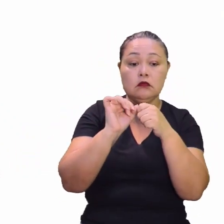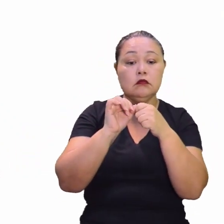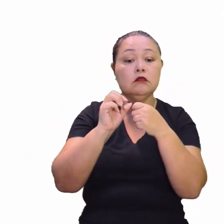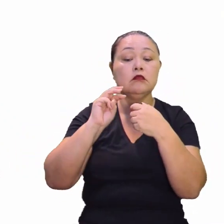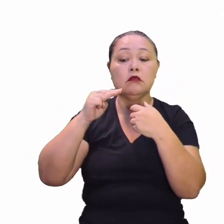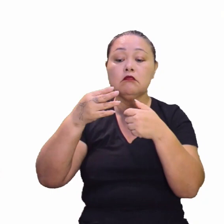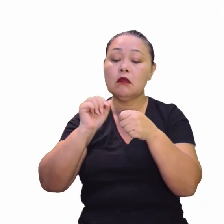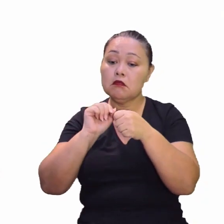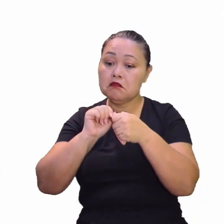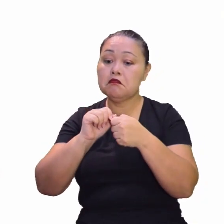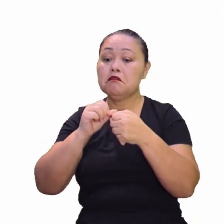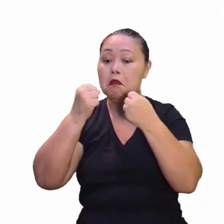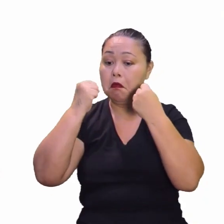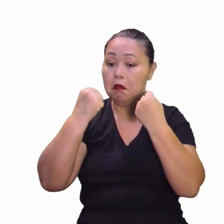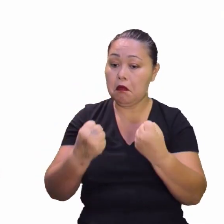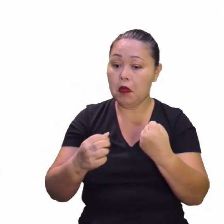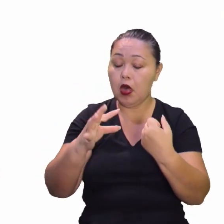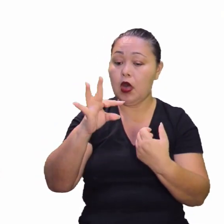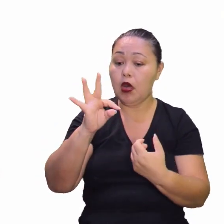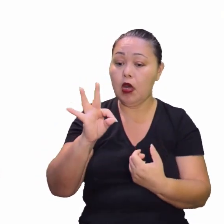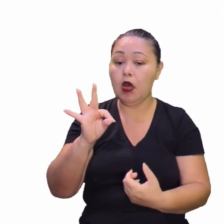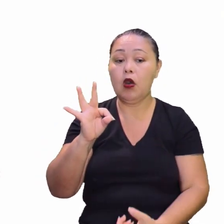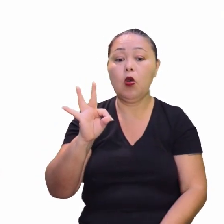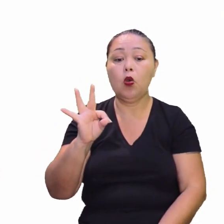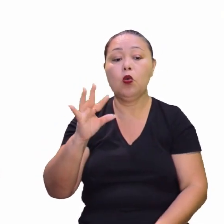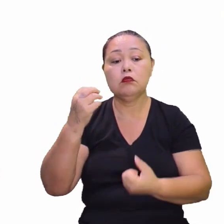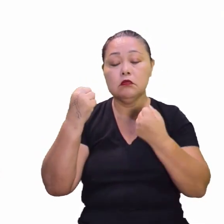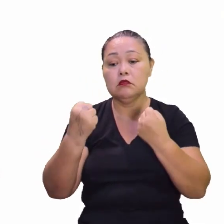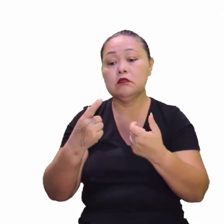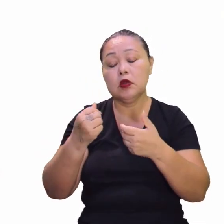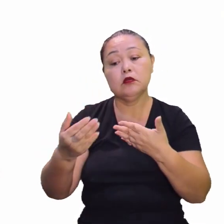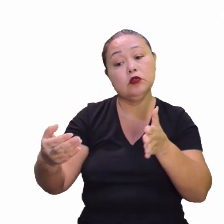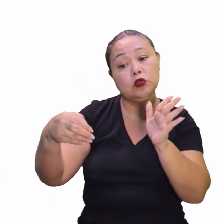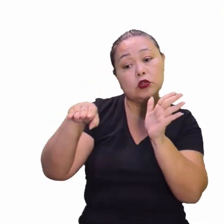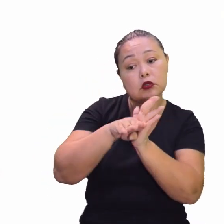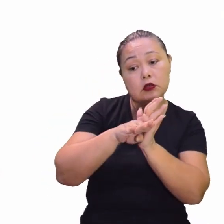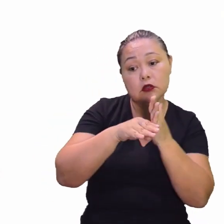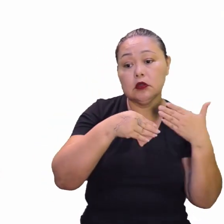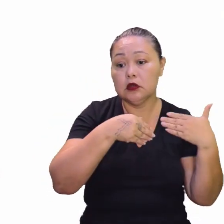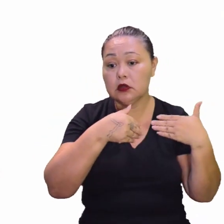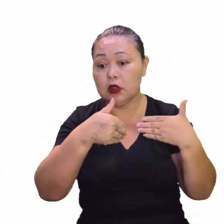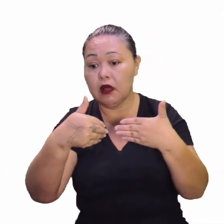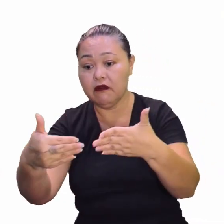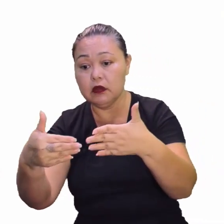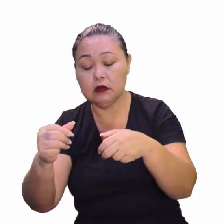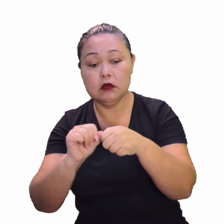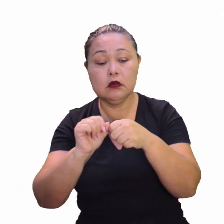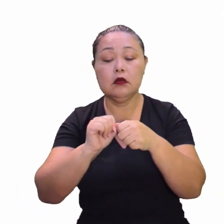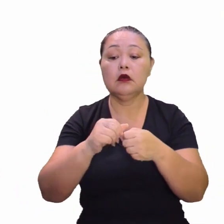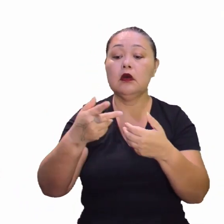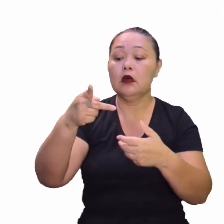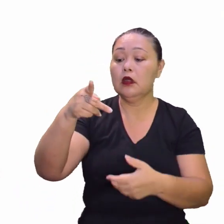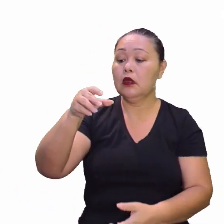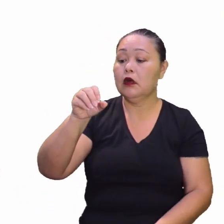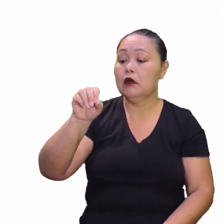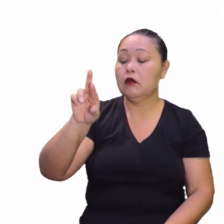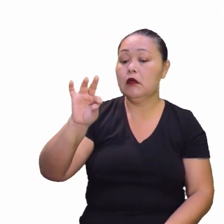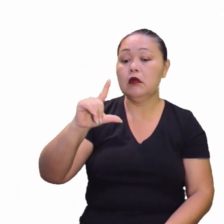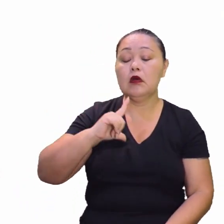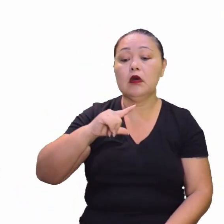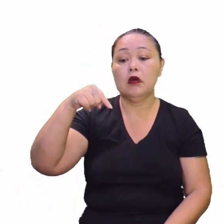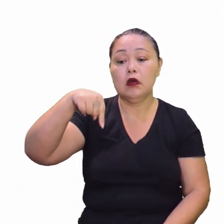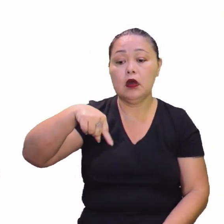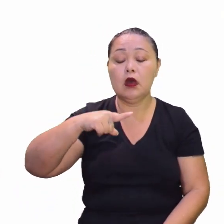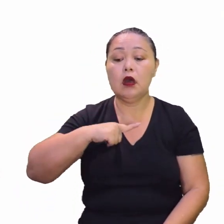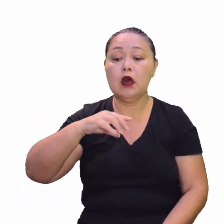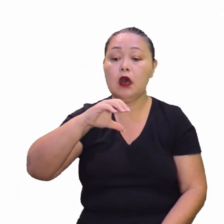de milhares de toneladas, tanto chegando como saindo. Esse porto aqui, quando a gente fala da soja, o